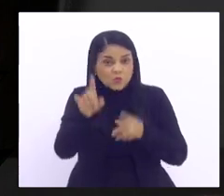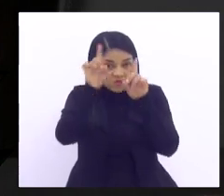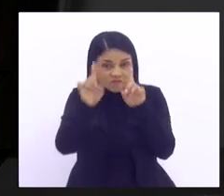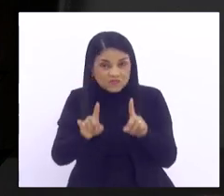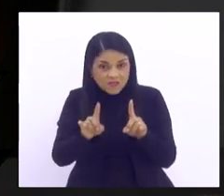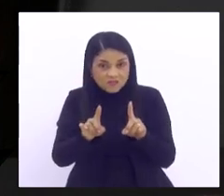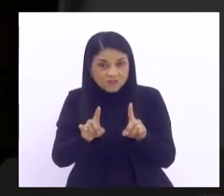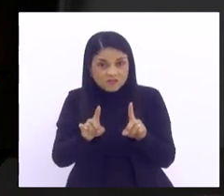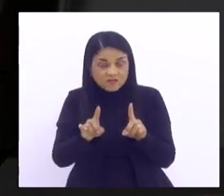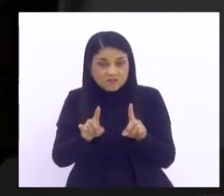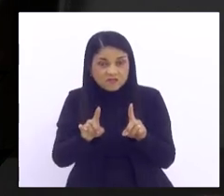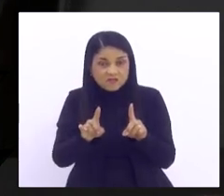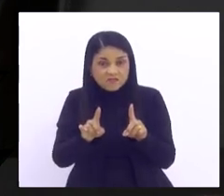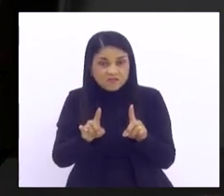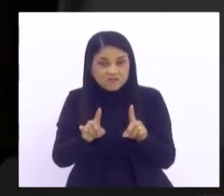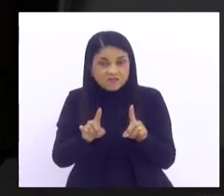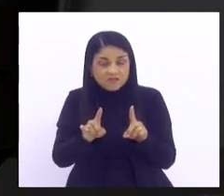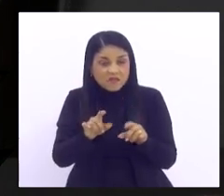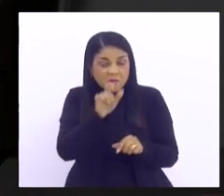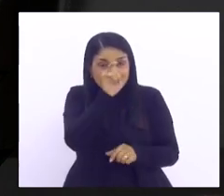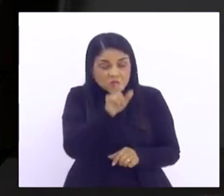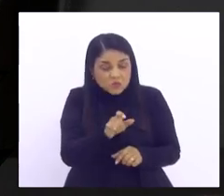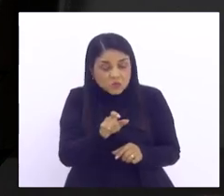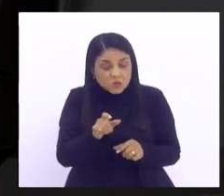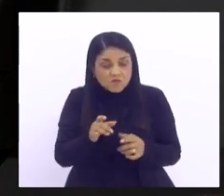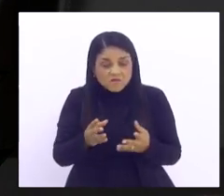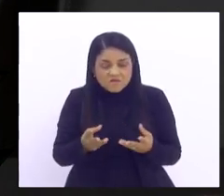Amanhã é a vida do mais frágil.